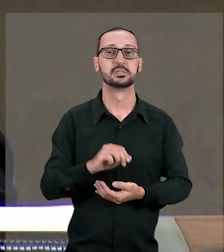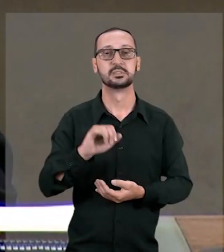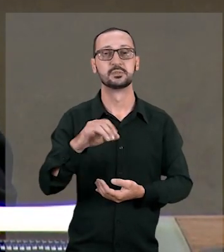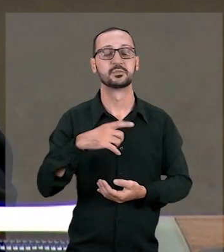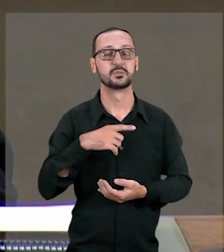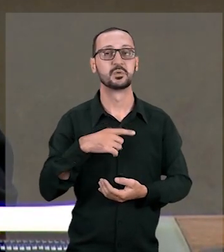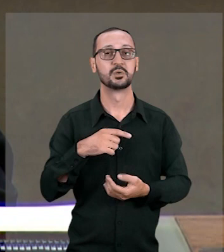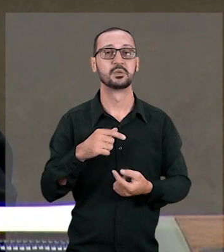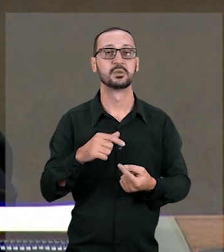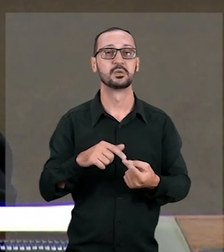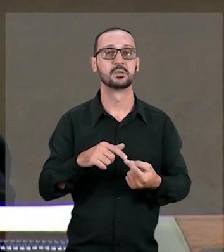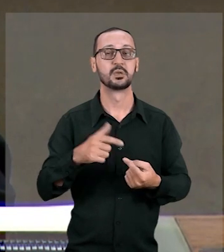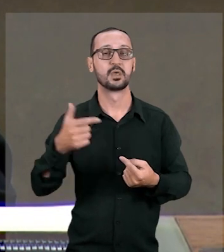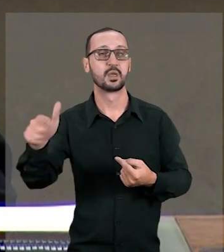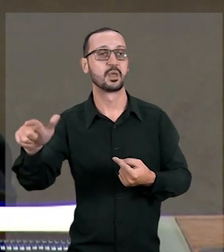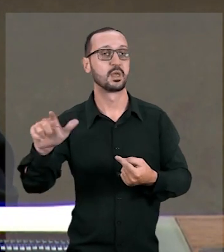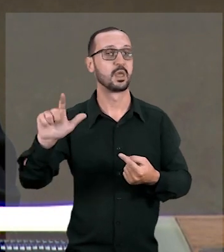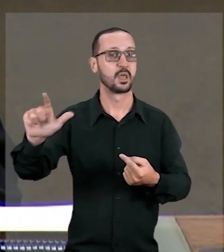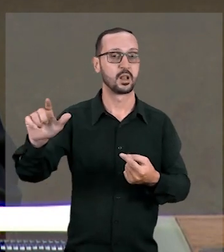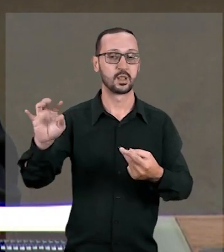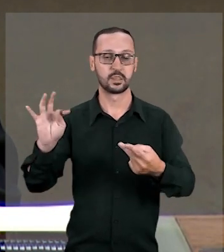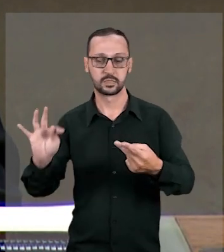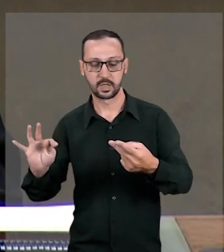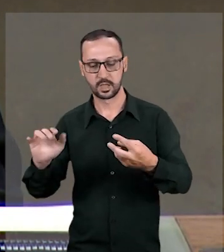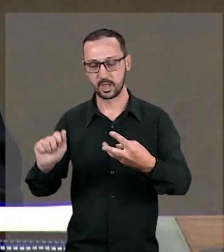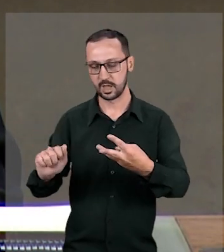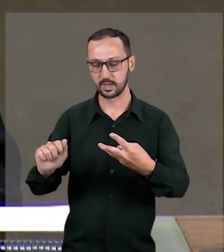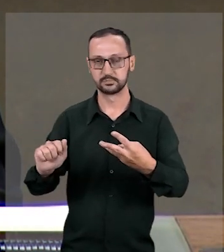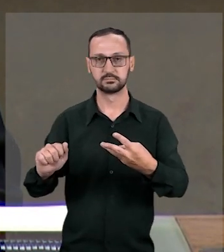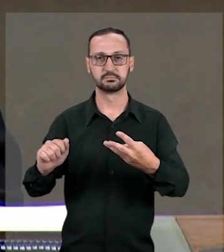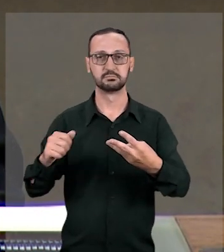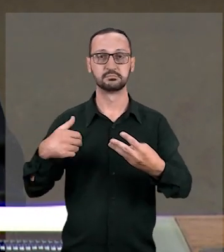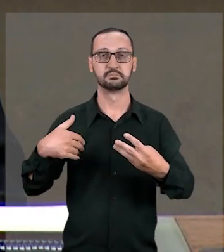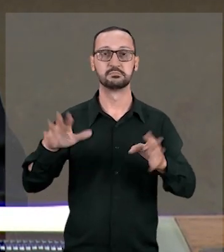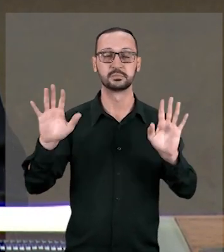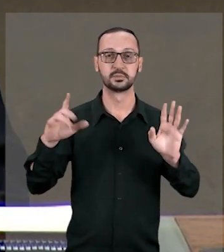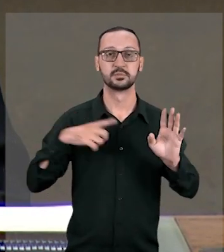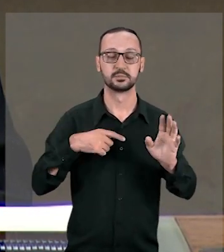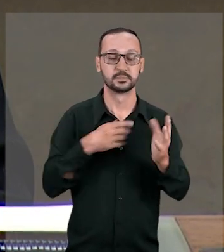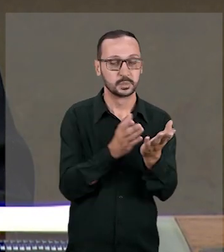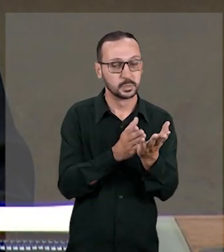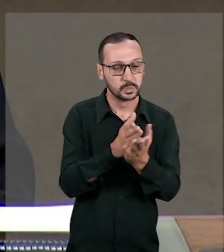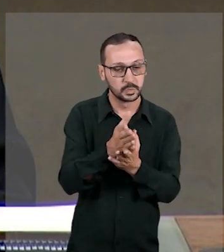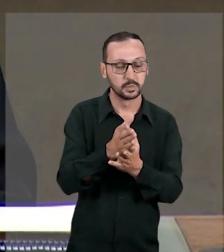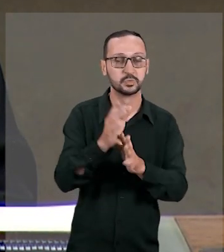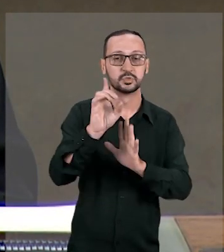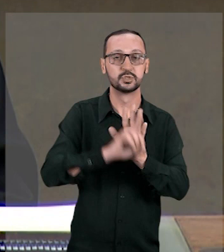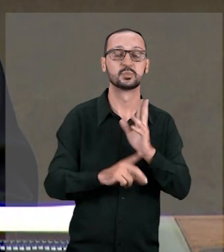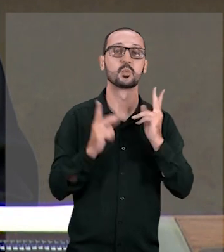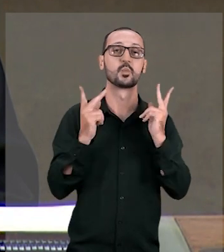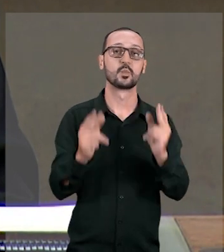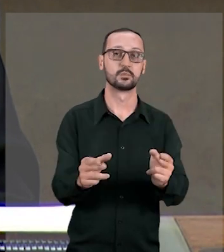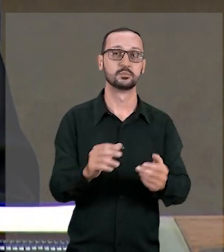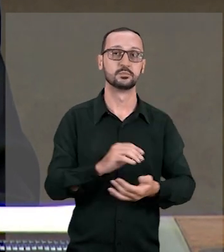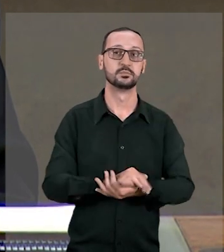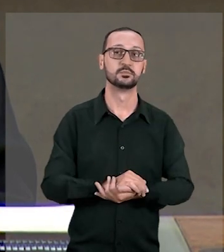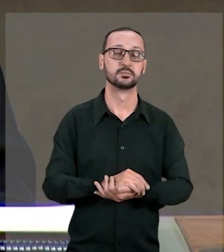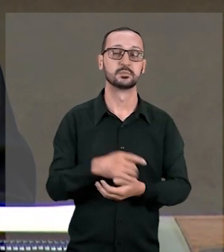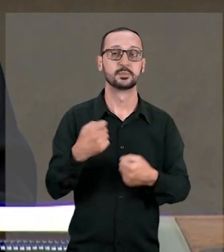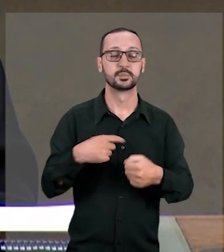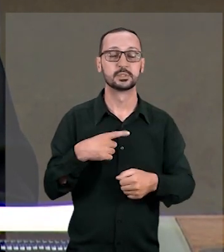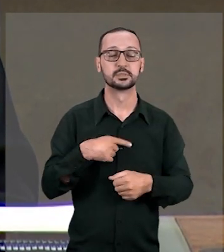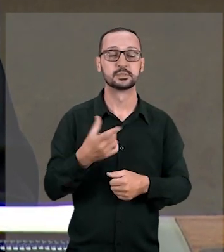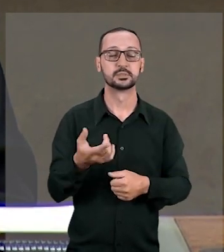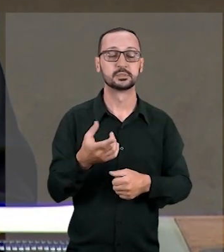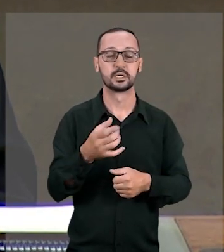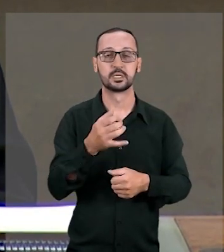L, T ou A gente tem que andar em linha reta, o direito vale para todo mundo, e a gente tem que dar o